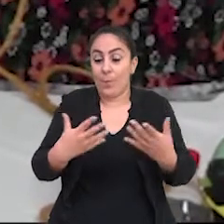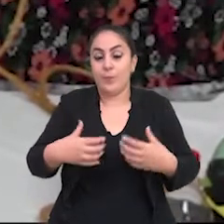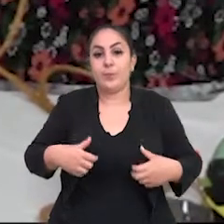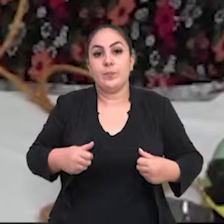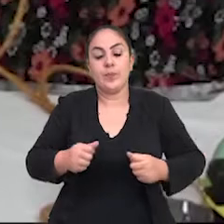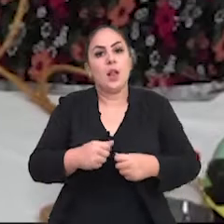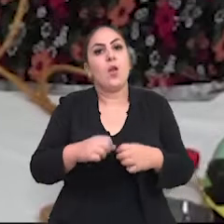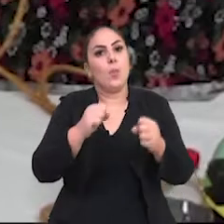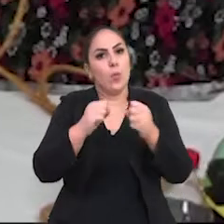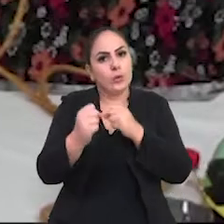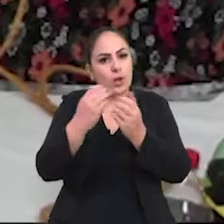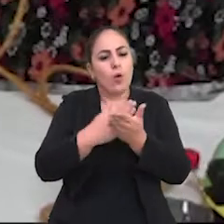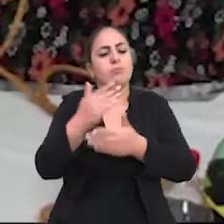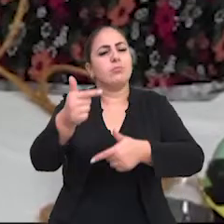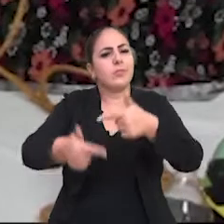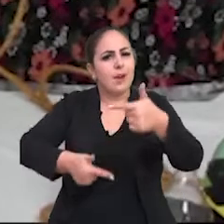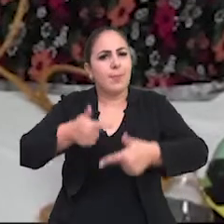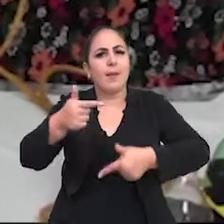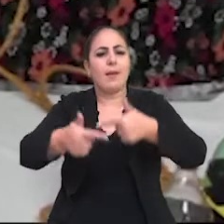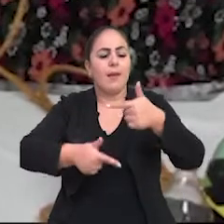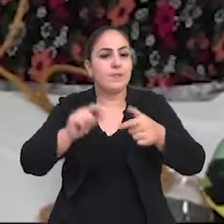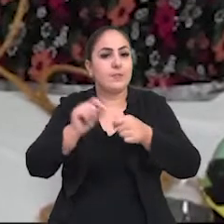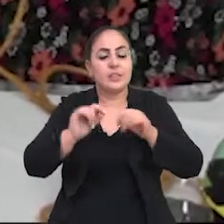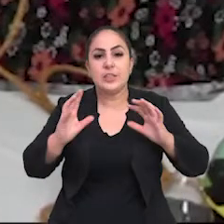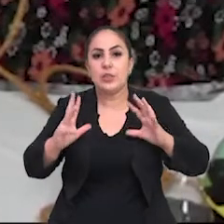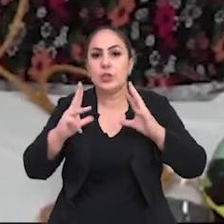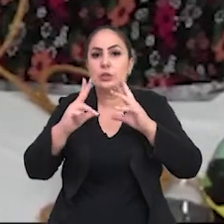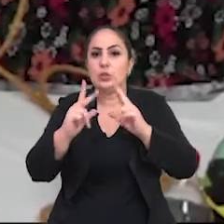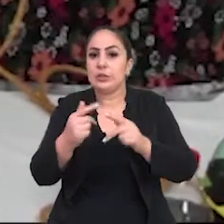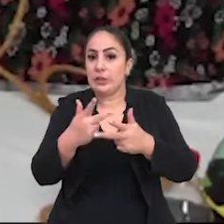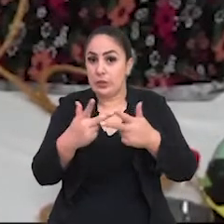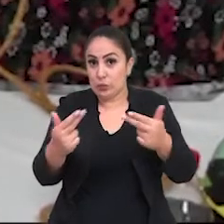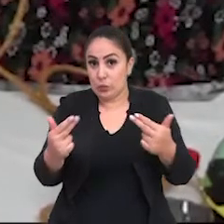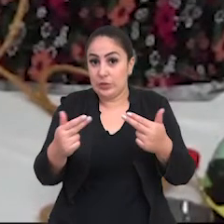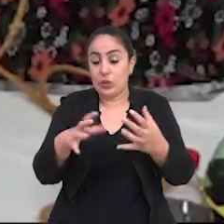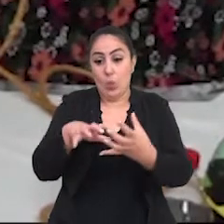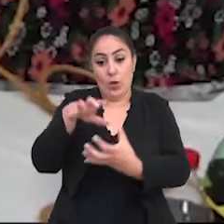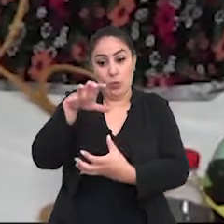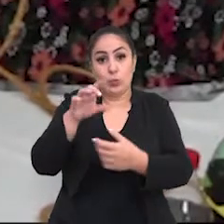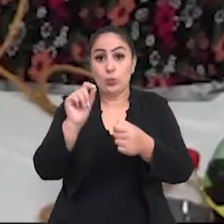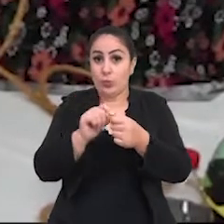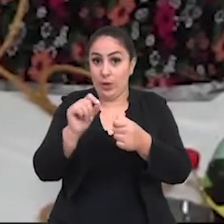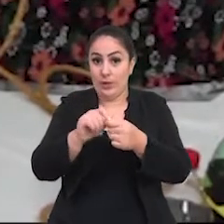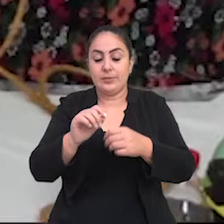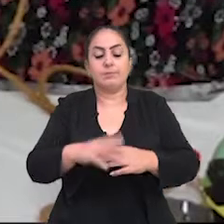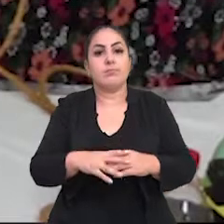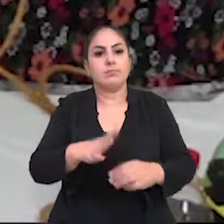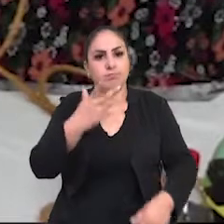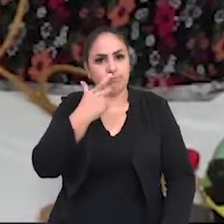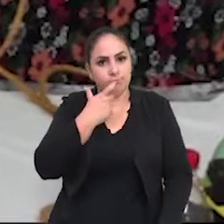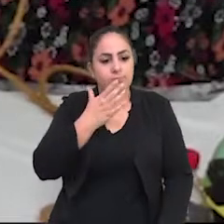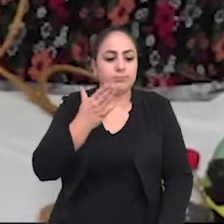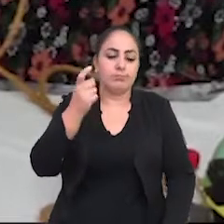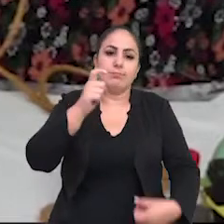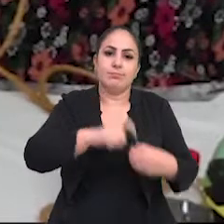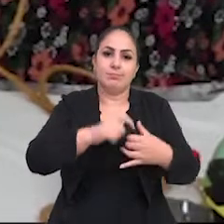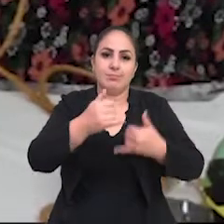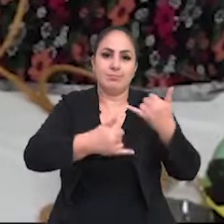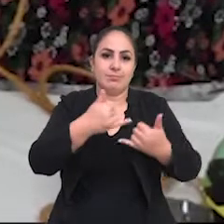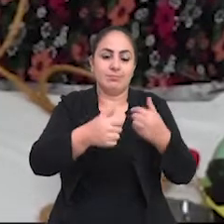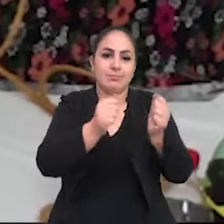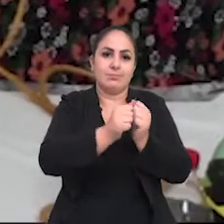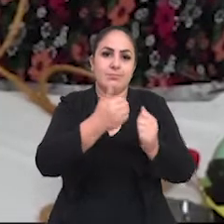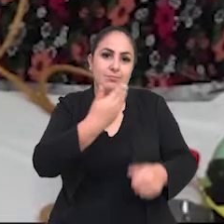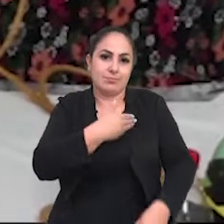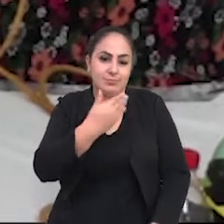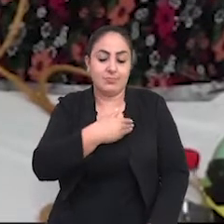Então, eles puderam começar a trabalhar e fazer todas essas coisas que os adultos fazem. E as crianças voltaram a